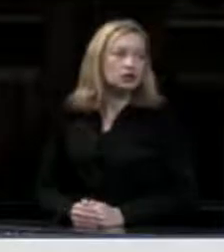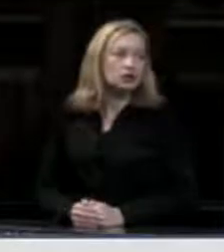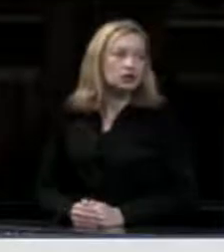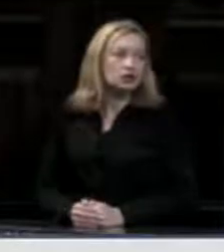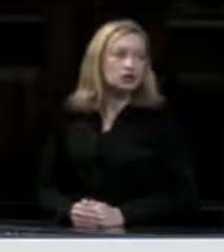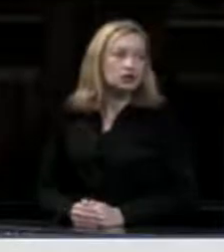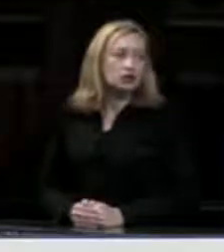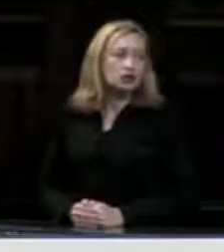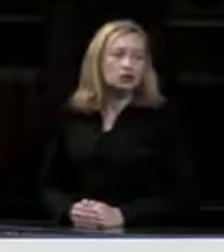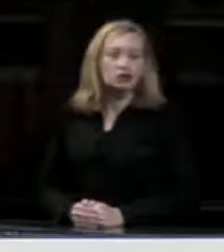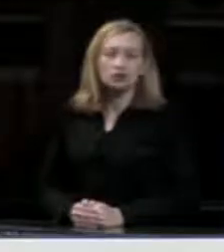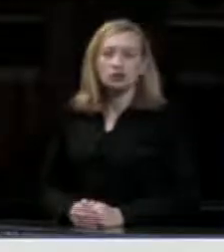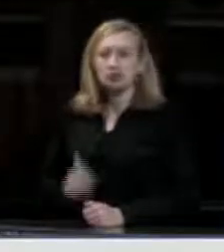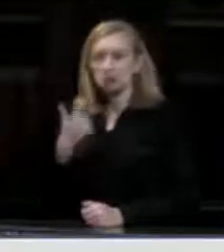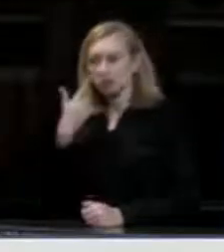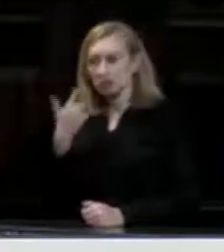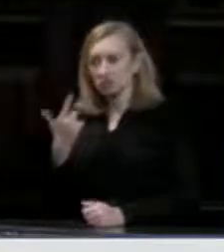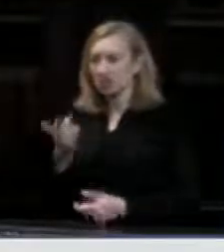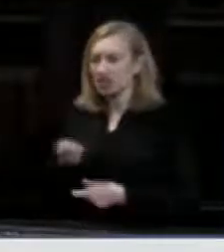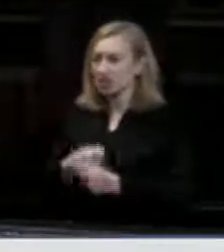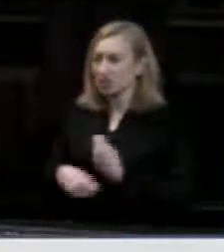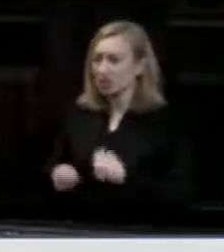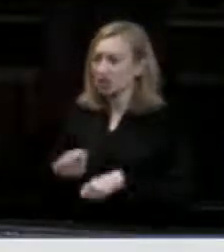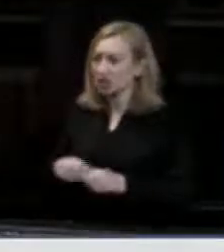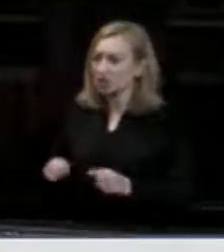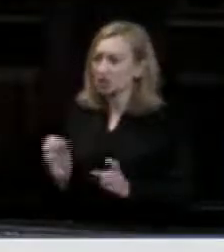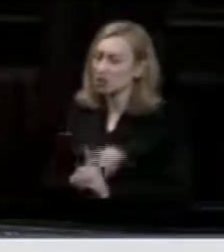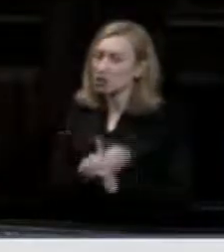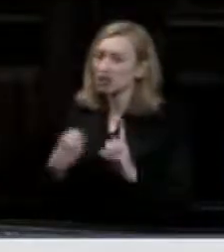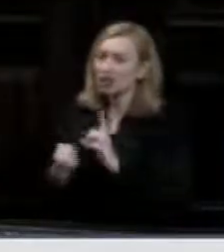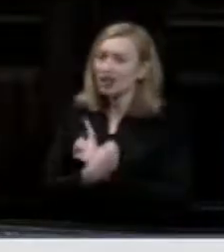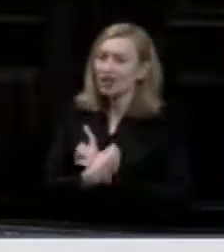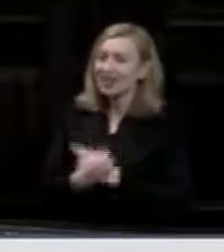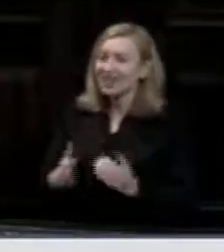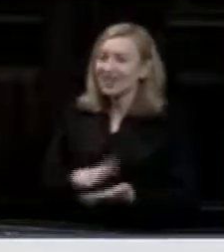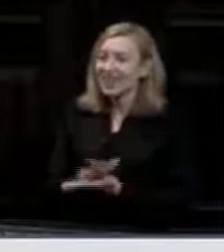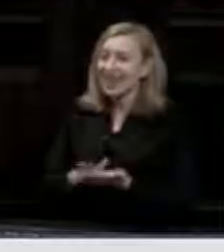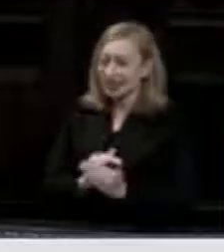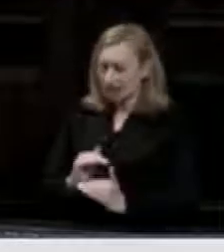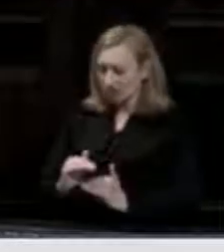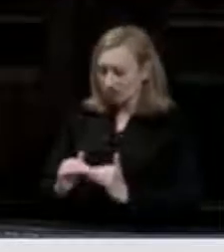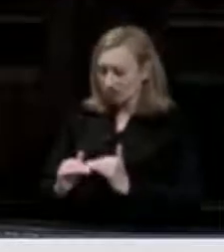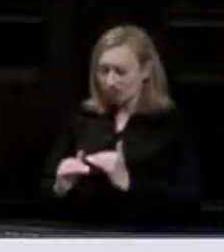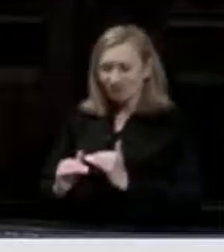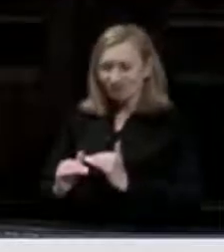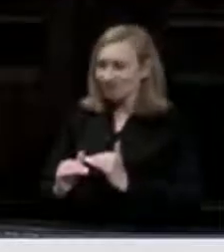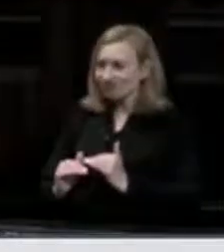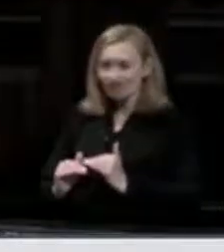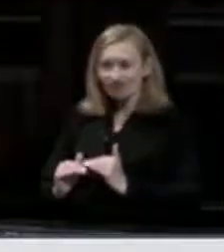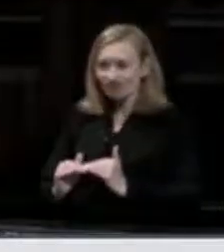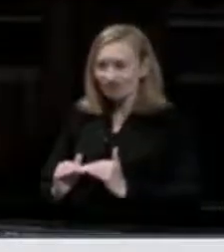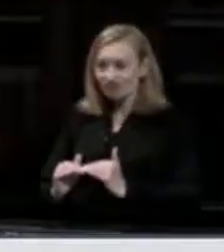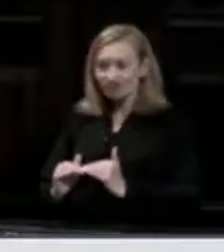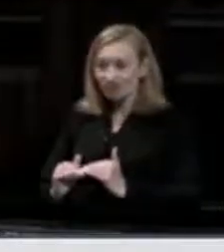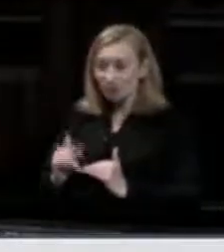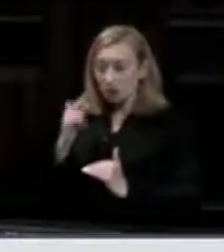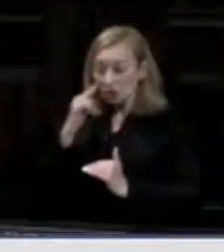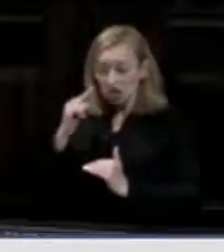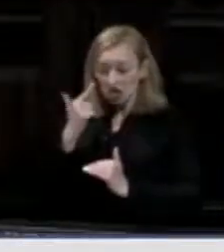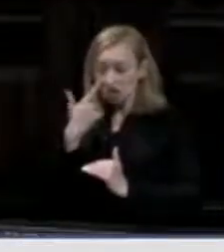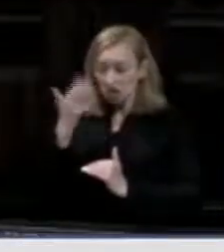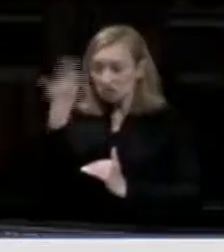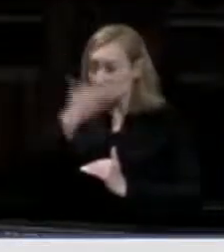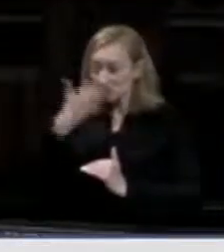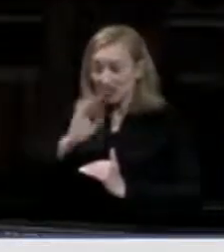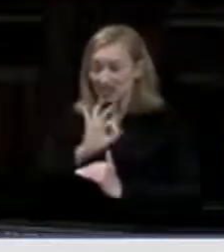organizações sociais que não trouxeram nenhum avanço para a saúde pública do nosso Estado e